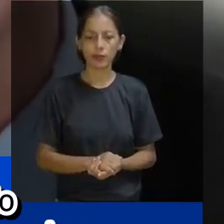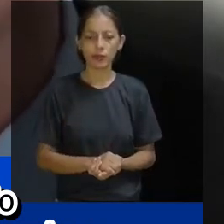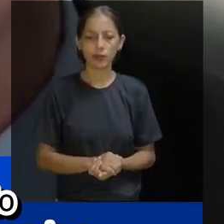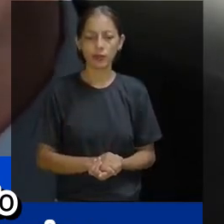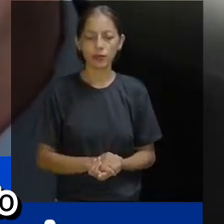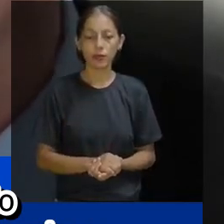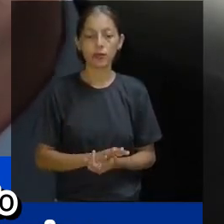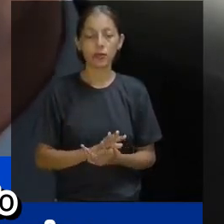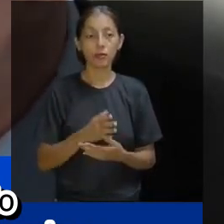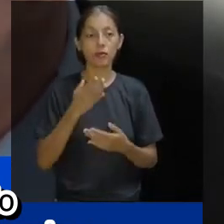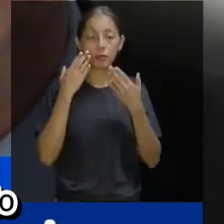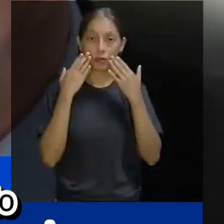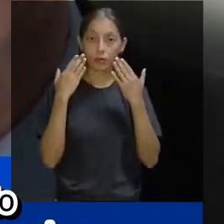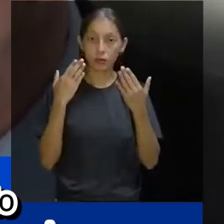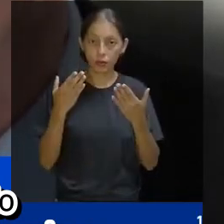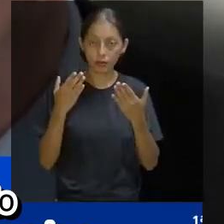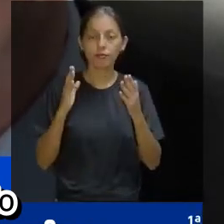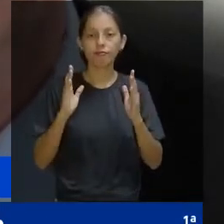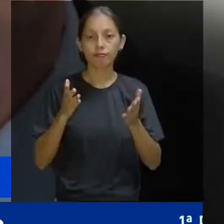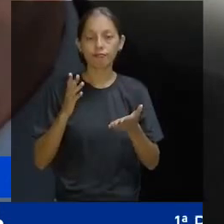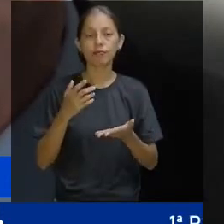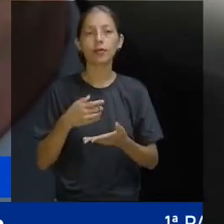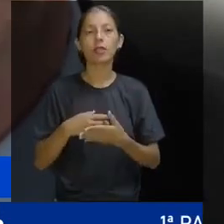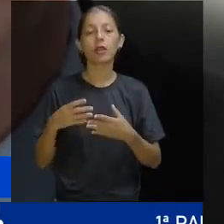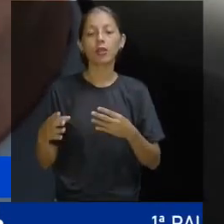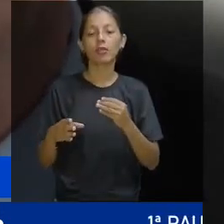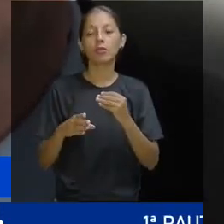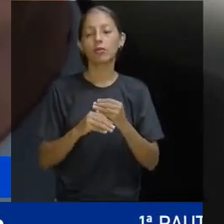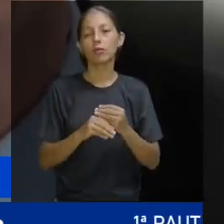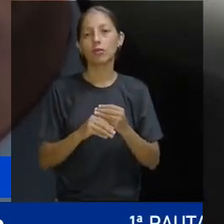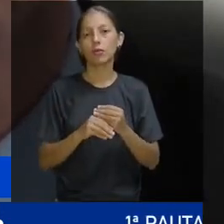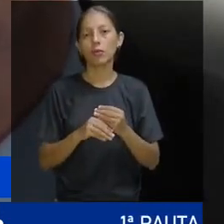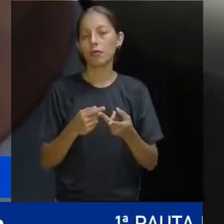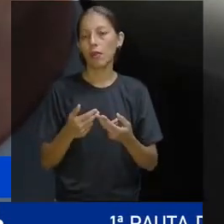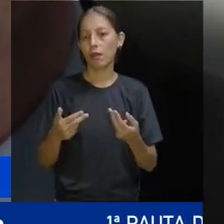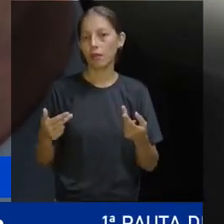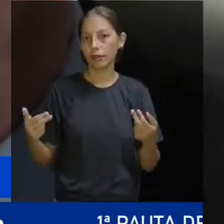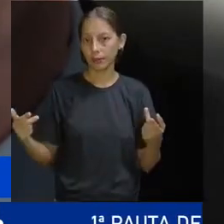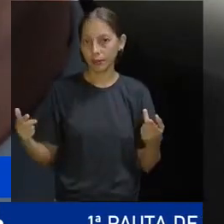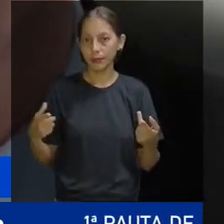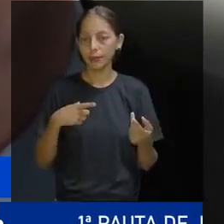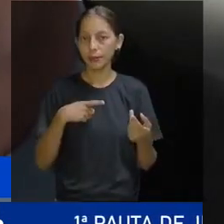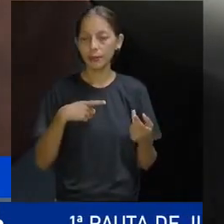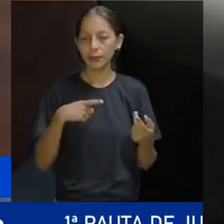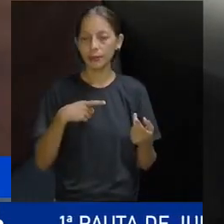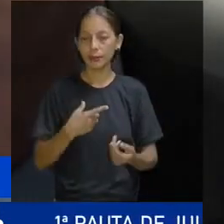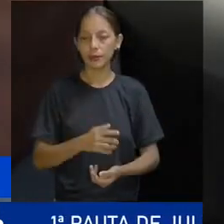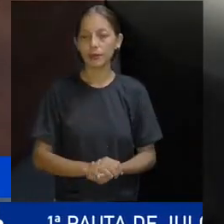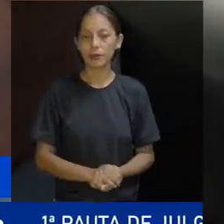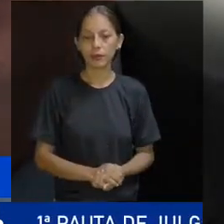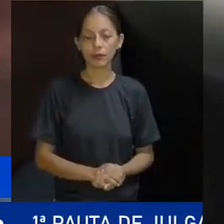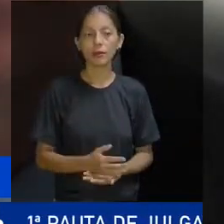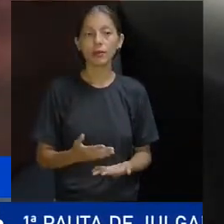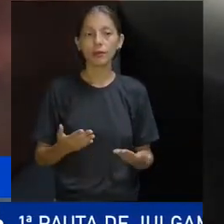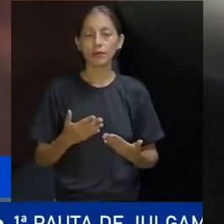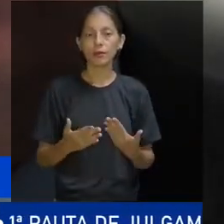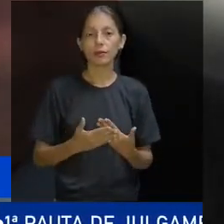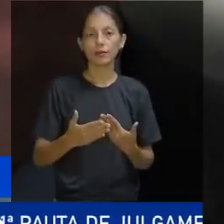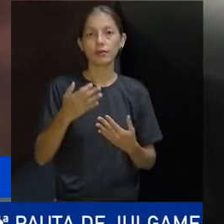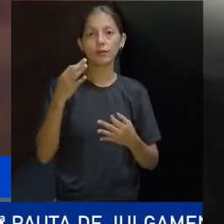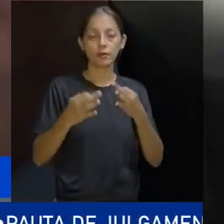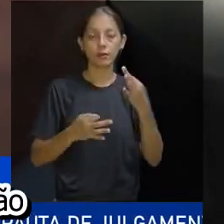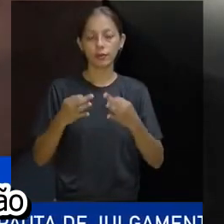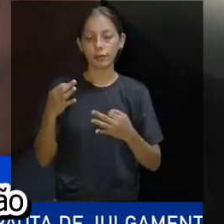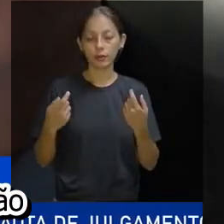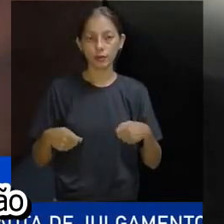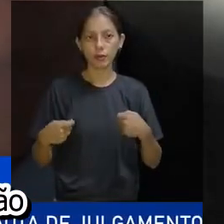ficando comprovado através dos documentos em anexos, devendo a presente ação de impugnação de mandato eletivo ser julgada totalmente improcedente,